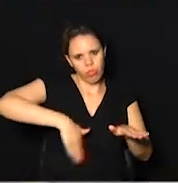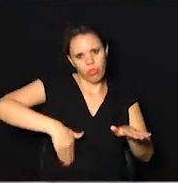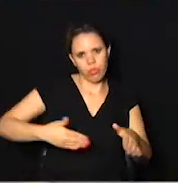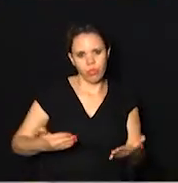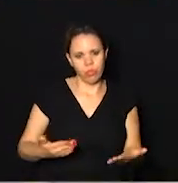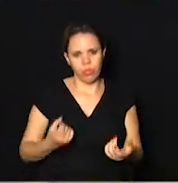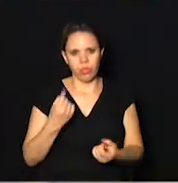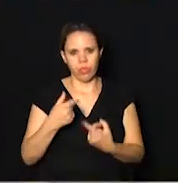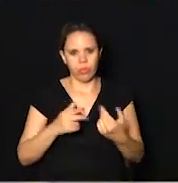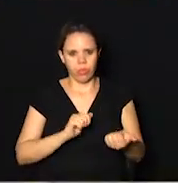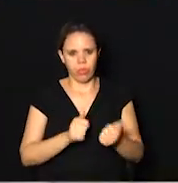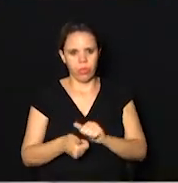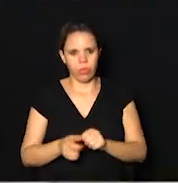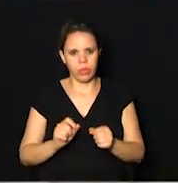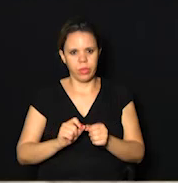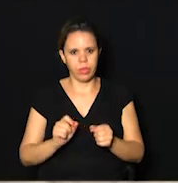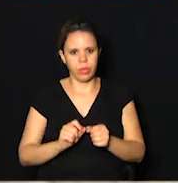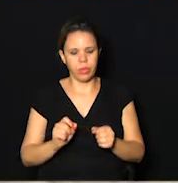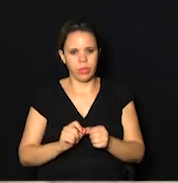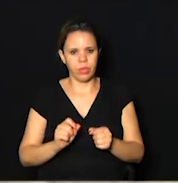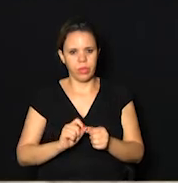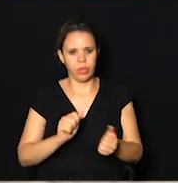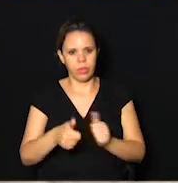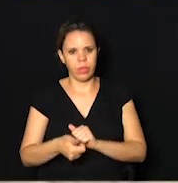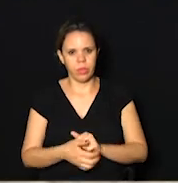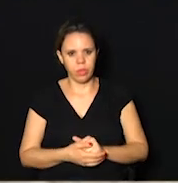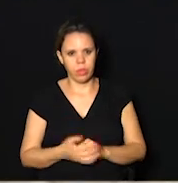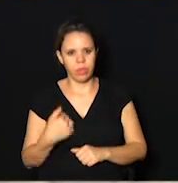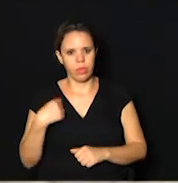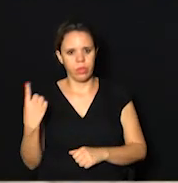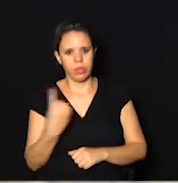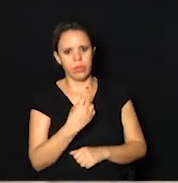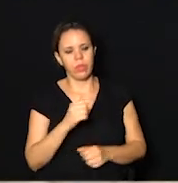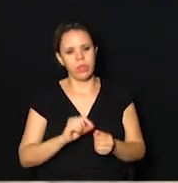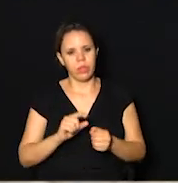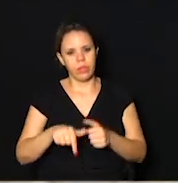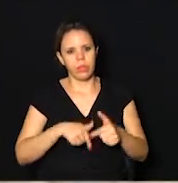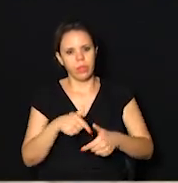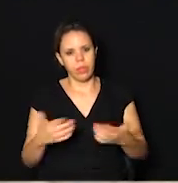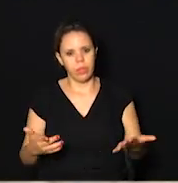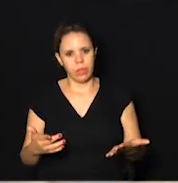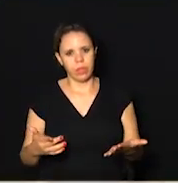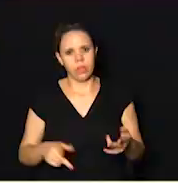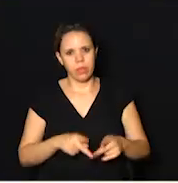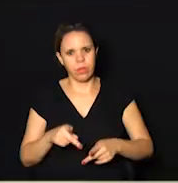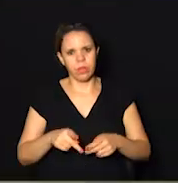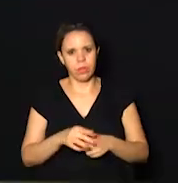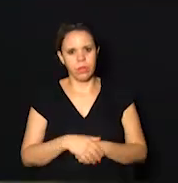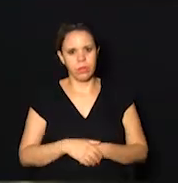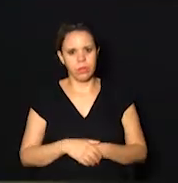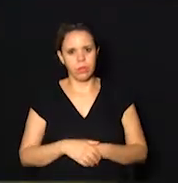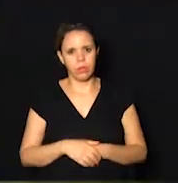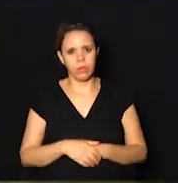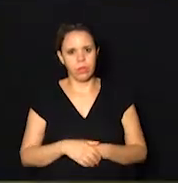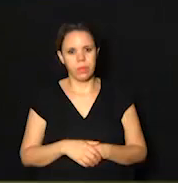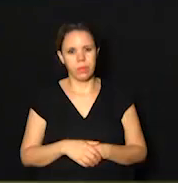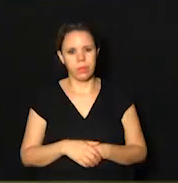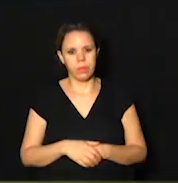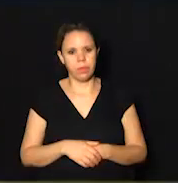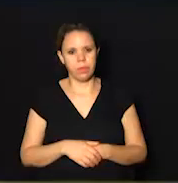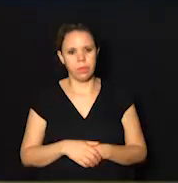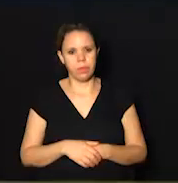e alguns atletas faziam o atletismo e eu vim aqui para fazer esse trabalho com esses atletas